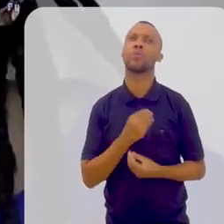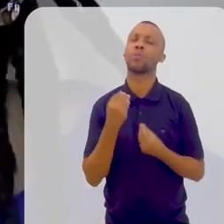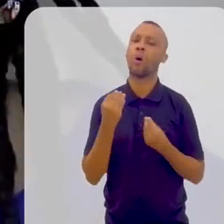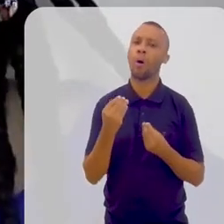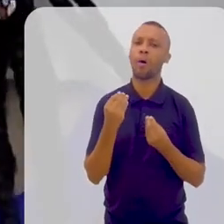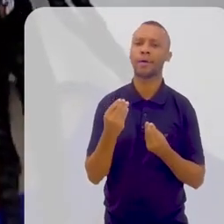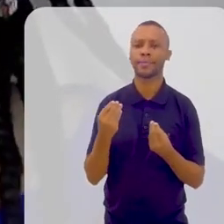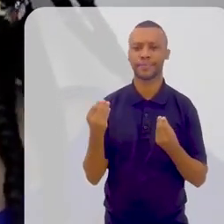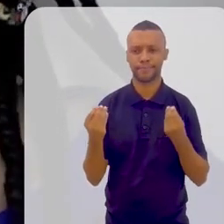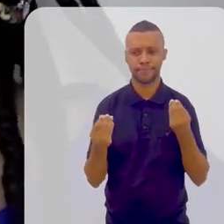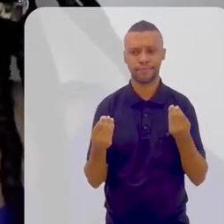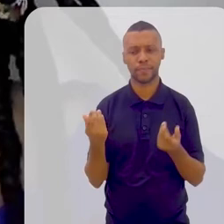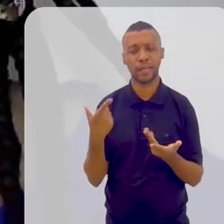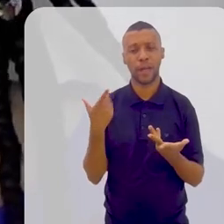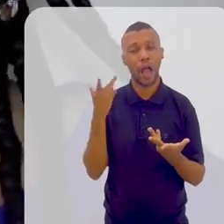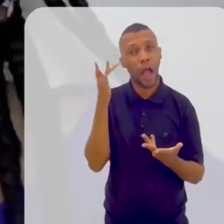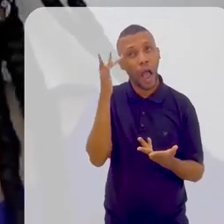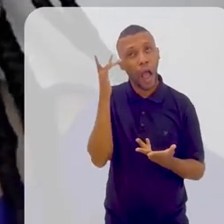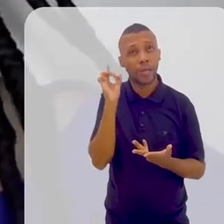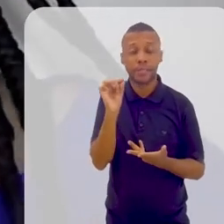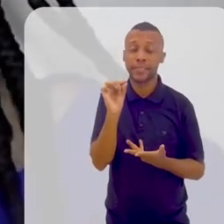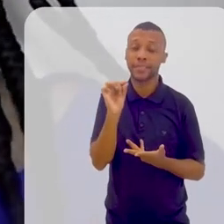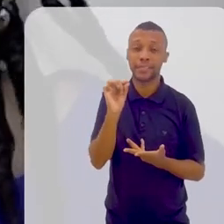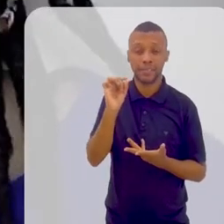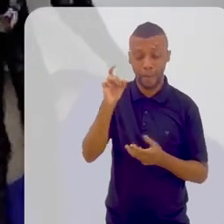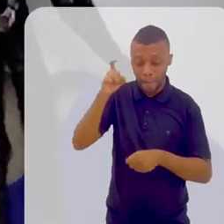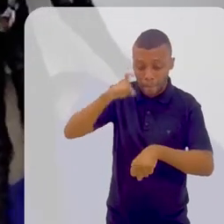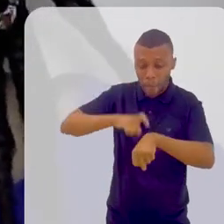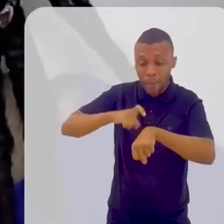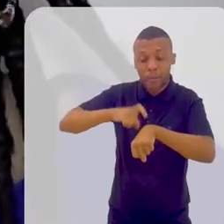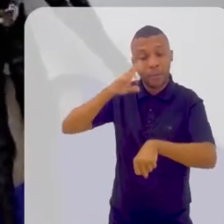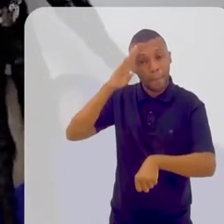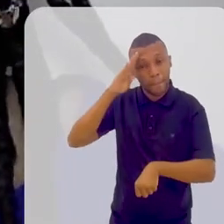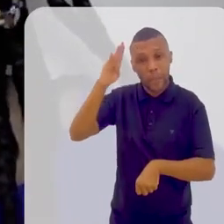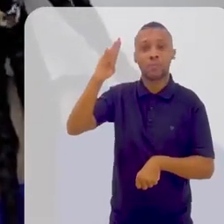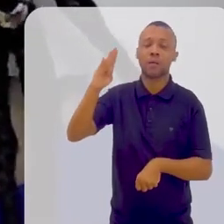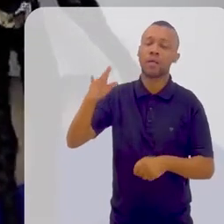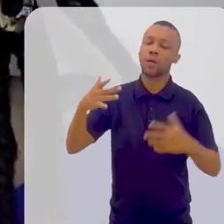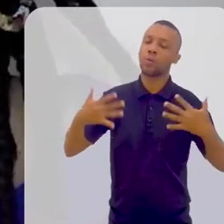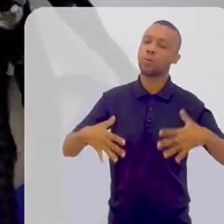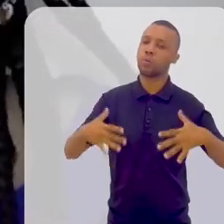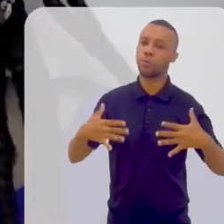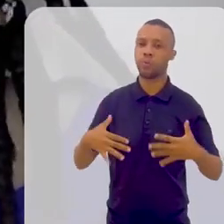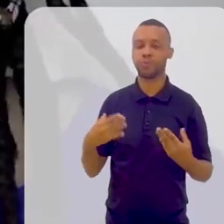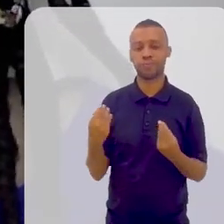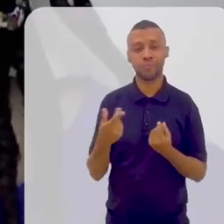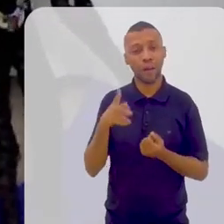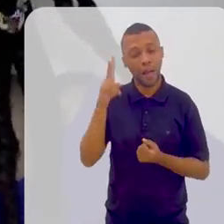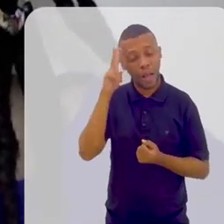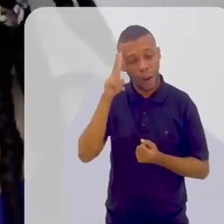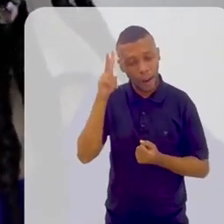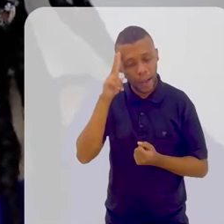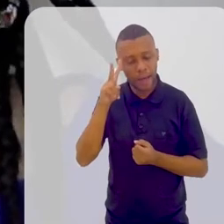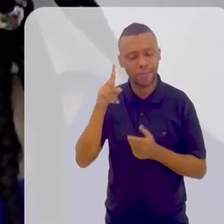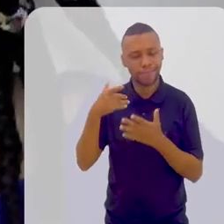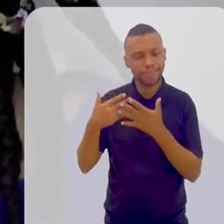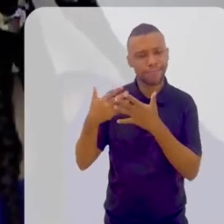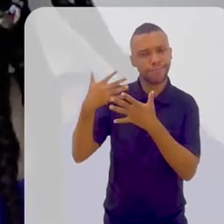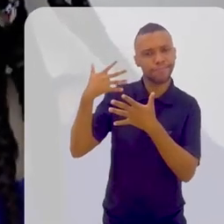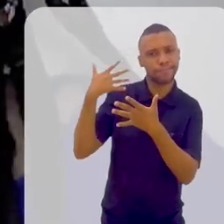Nossa, que acho grandes momentos. Olha,